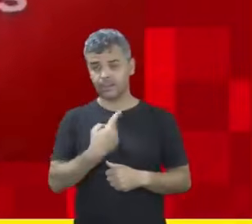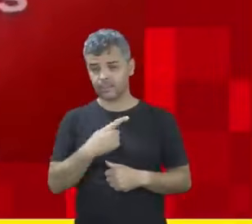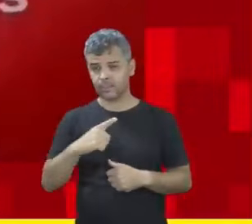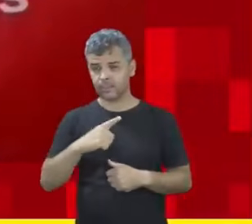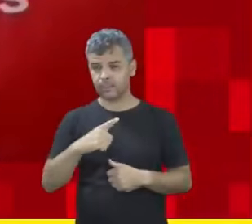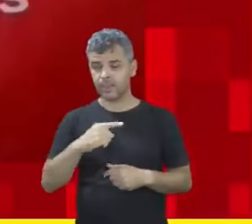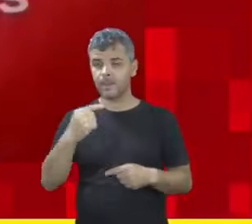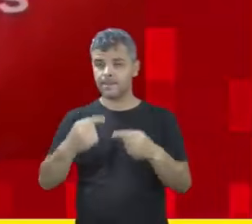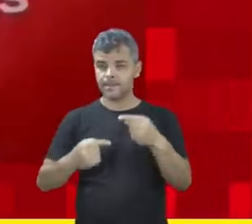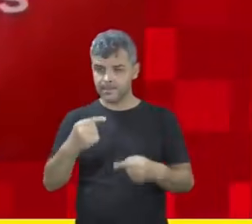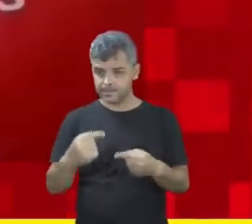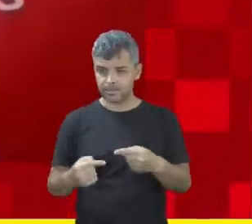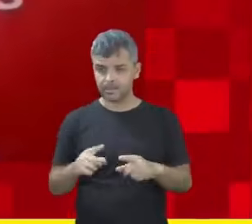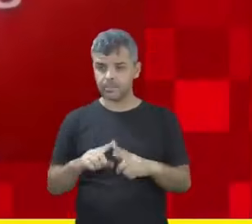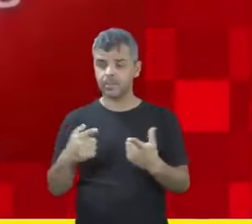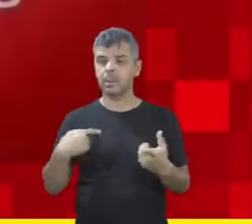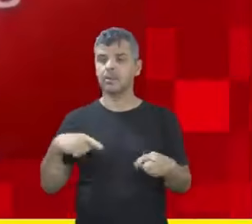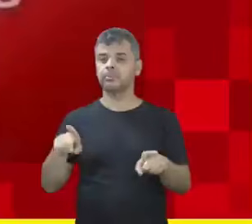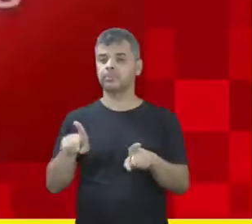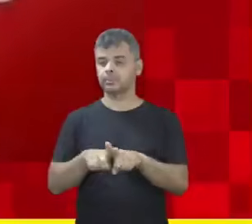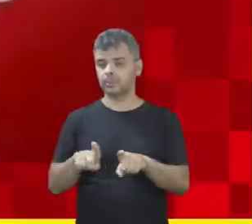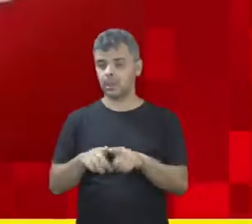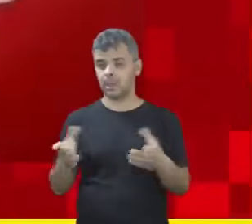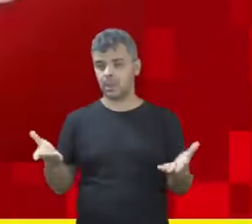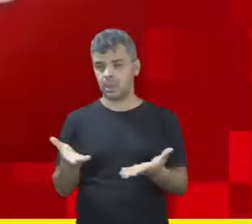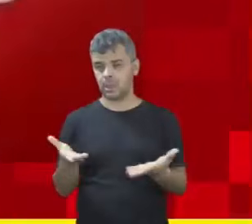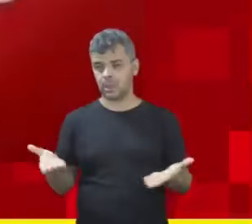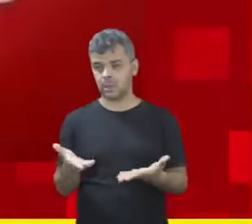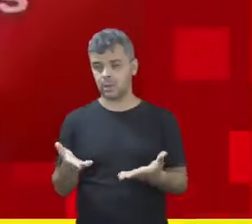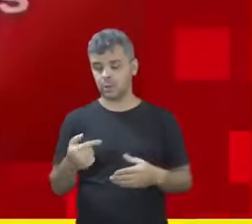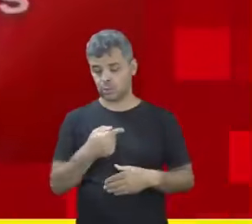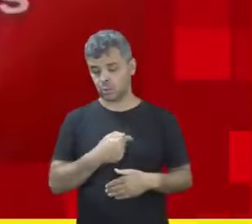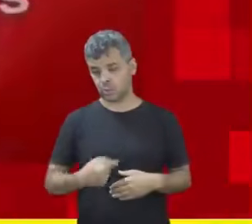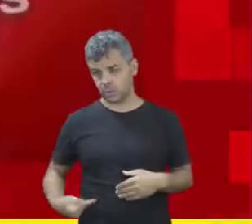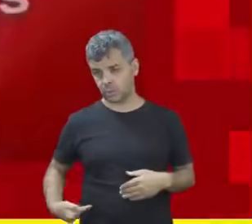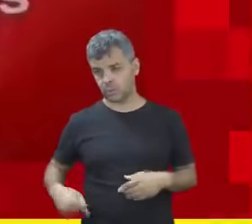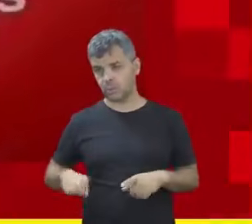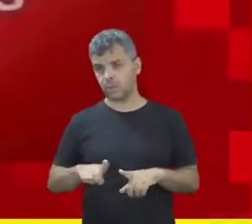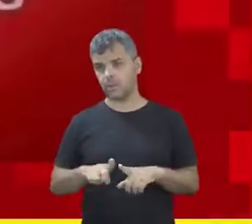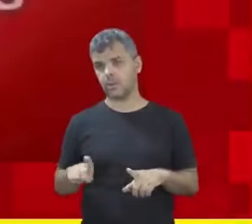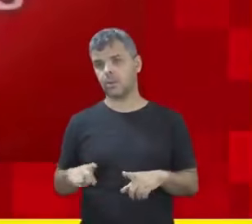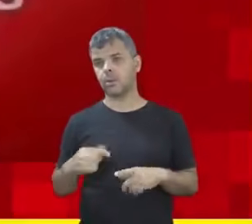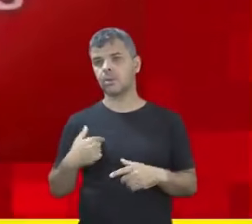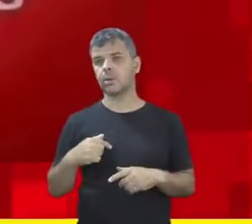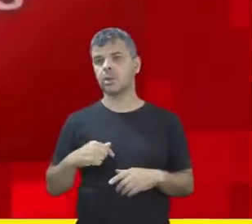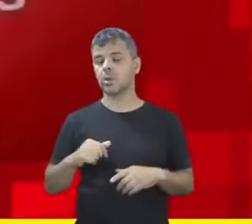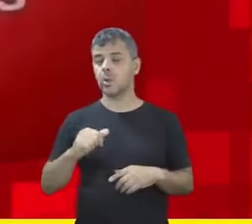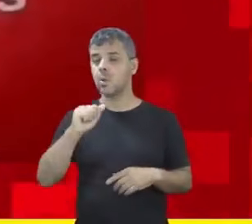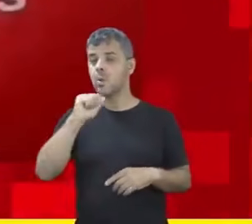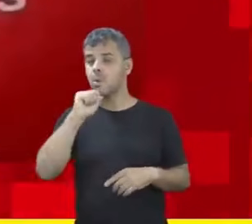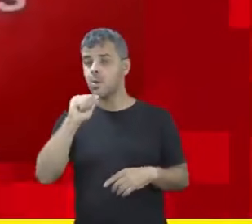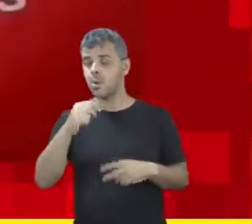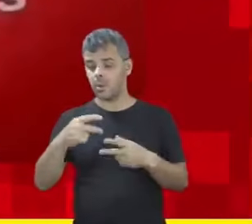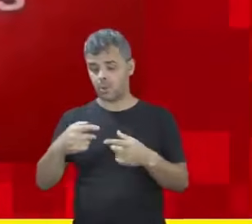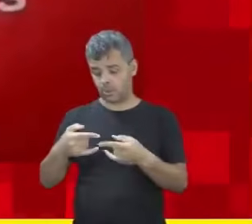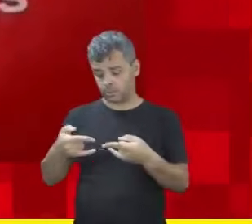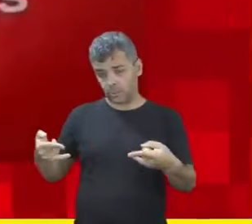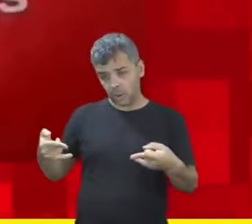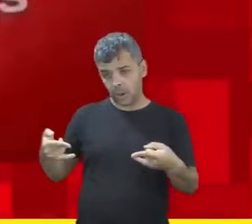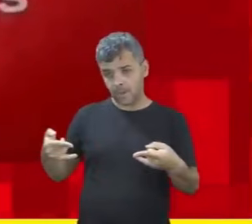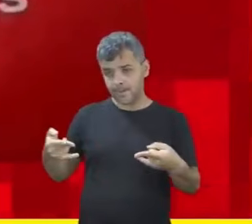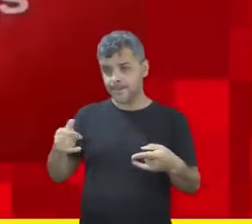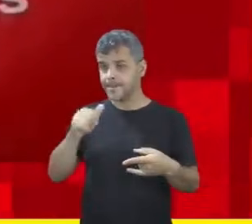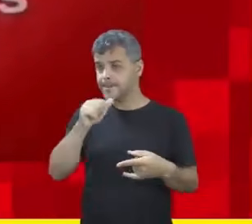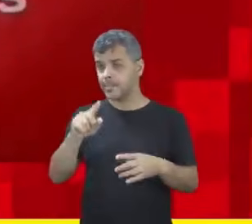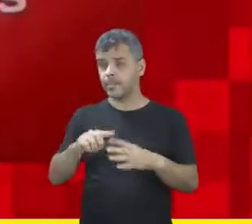tem política pública para isso, inclusive agora no nosso governo, que torna o absorvente a questão